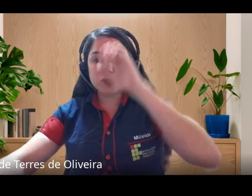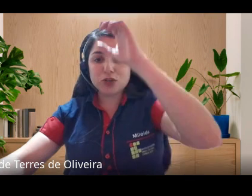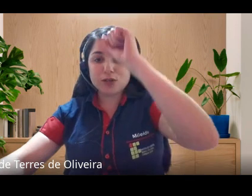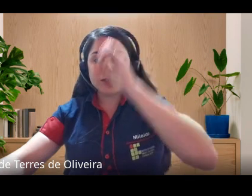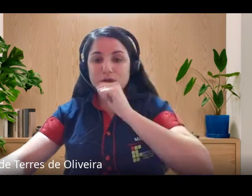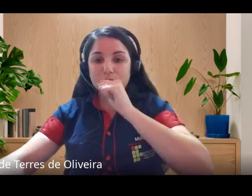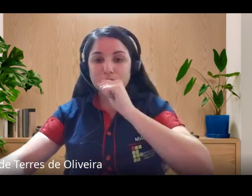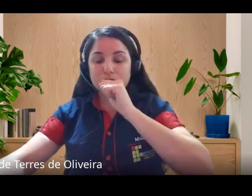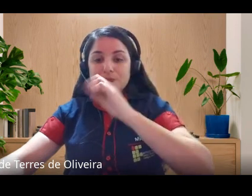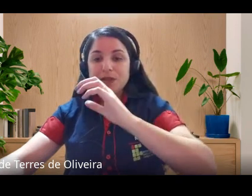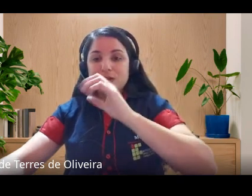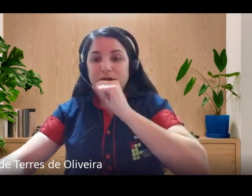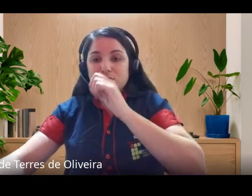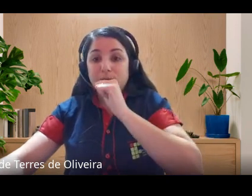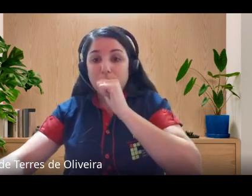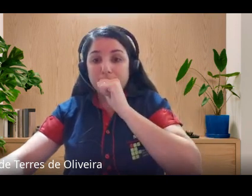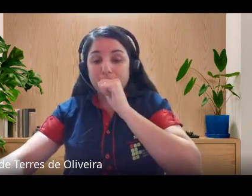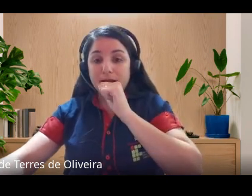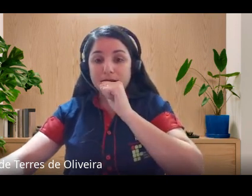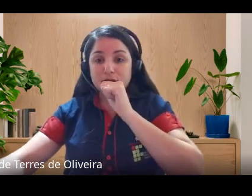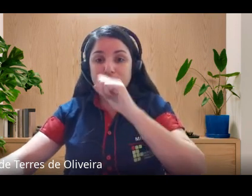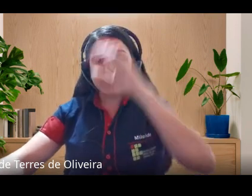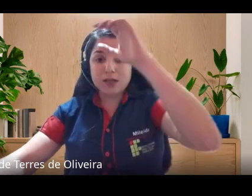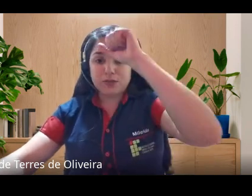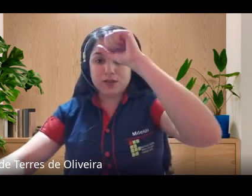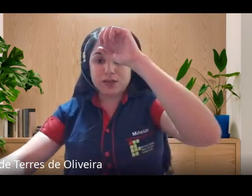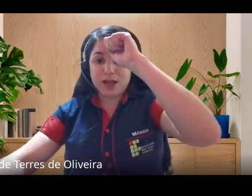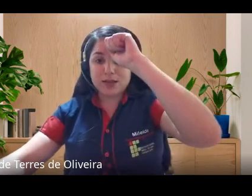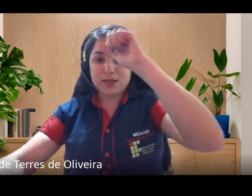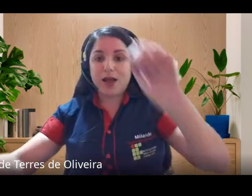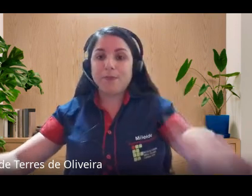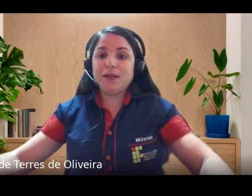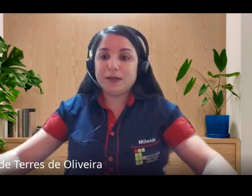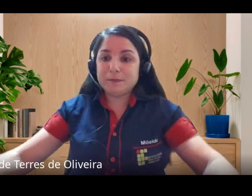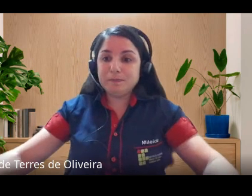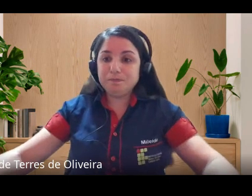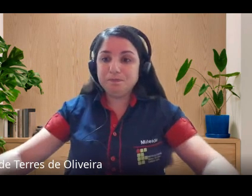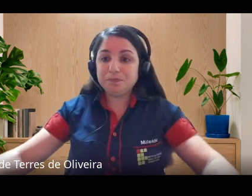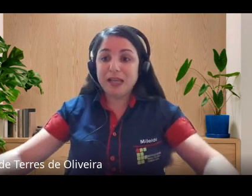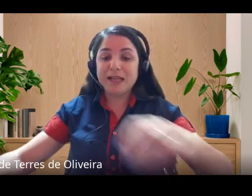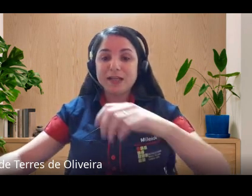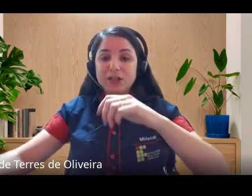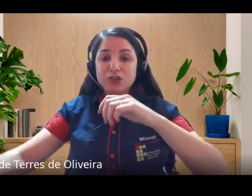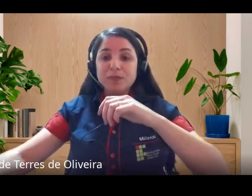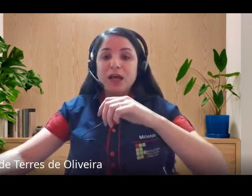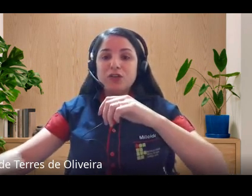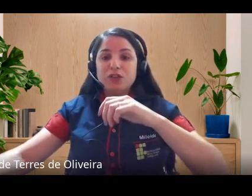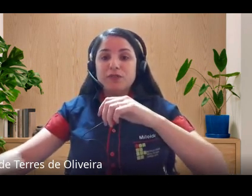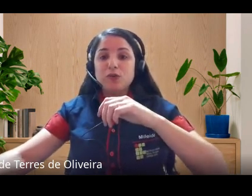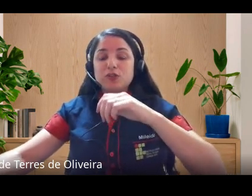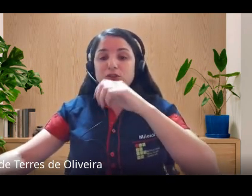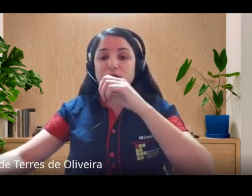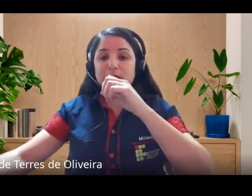os pontos de articulação são outros. Se eu faço na boca, laranja. Se eu faço na testa, aprender. E aí, laranja, a